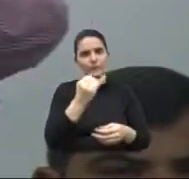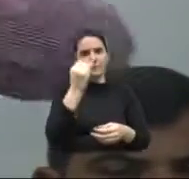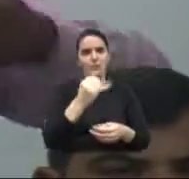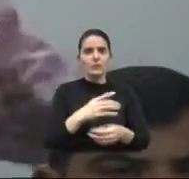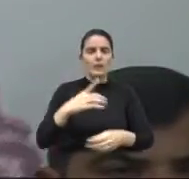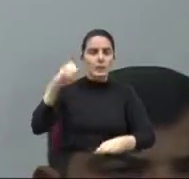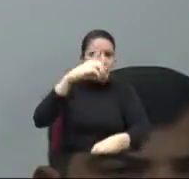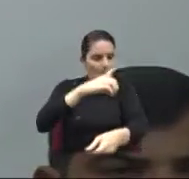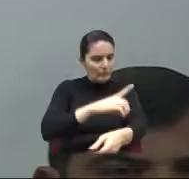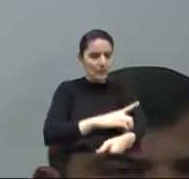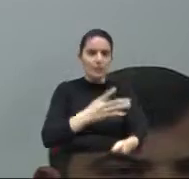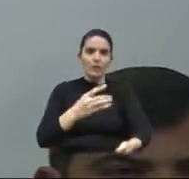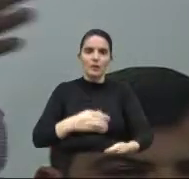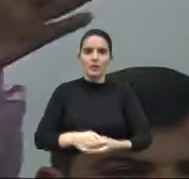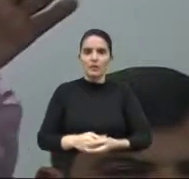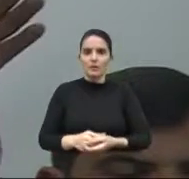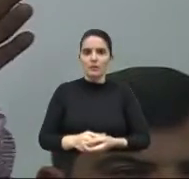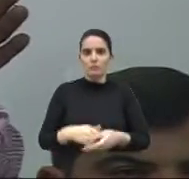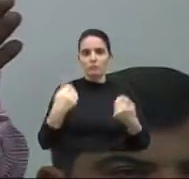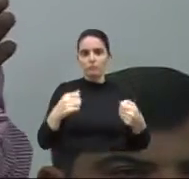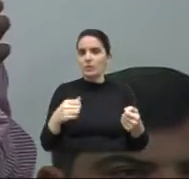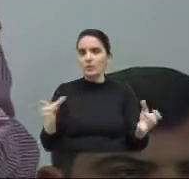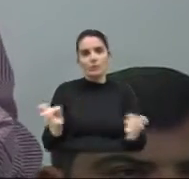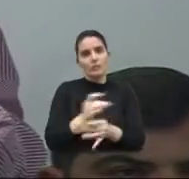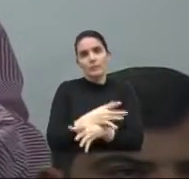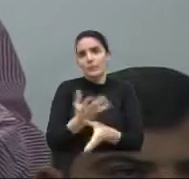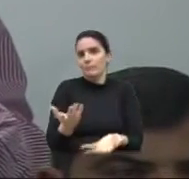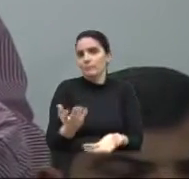e outras informações, elas vão ter que cessar todas.